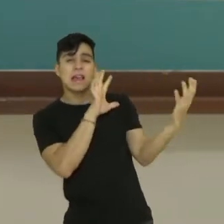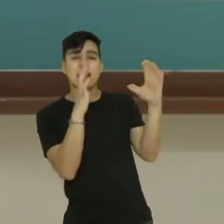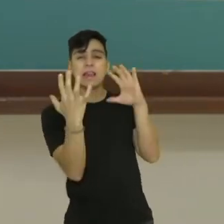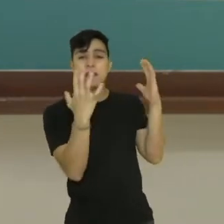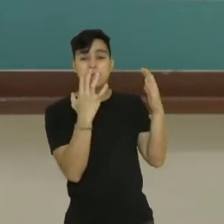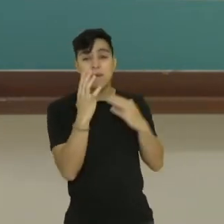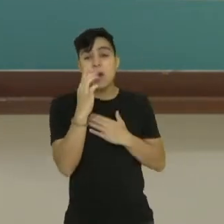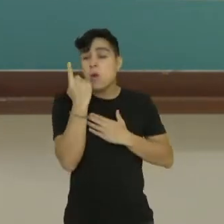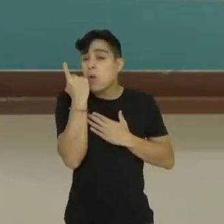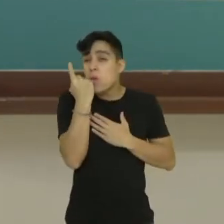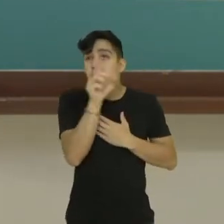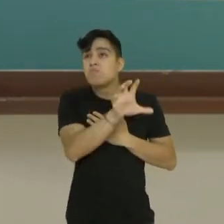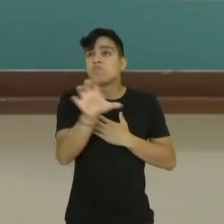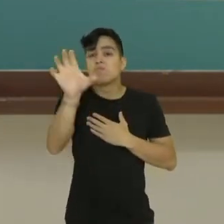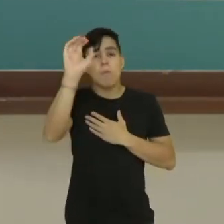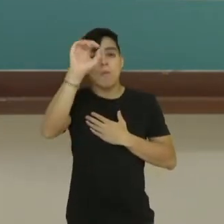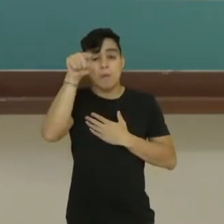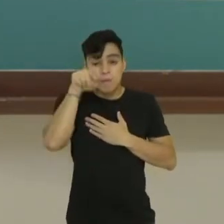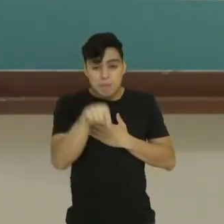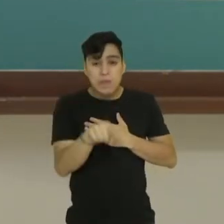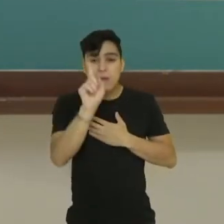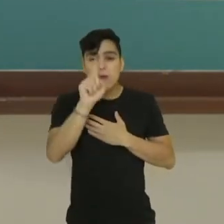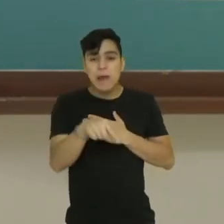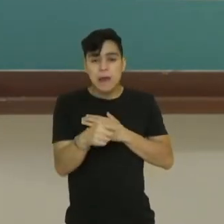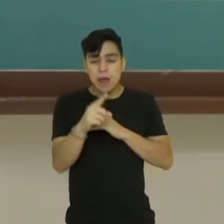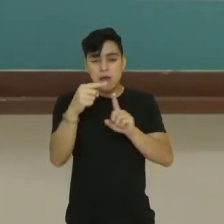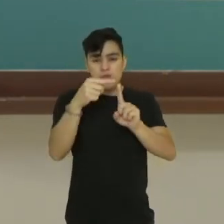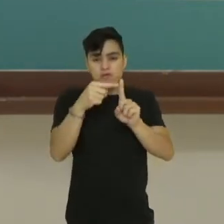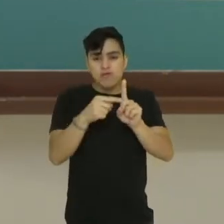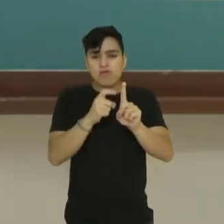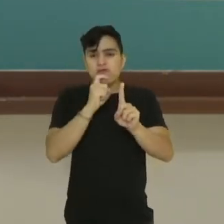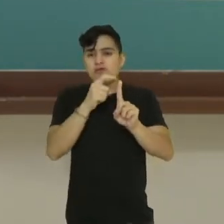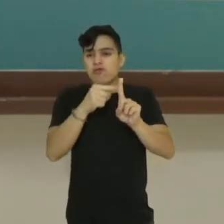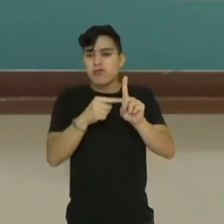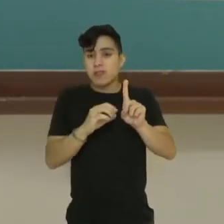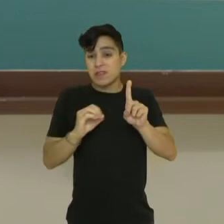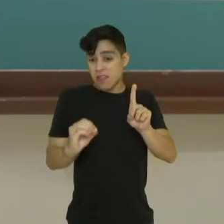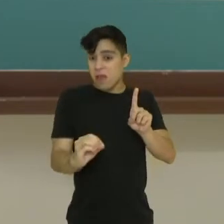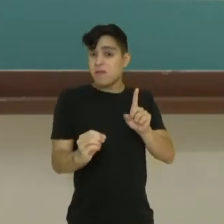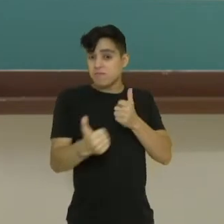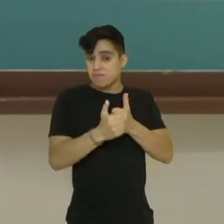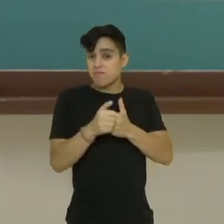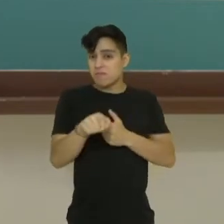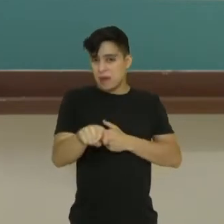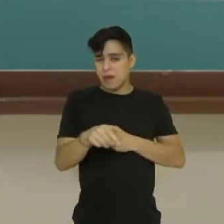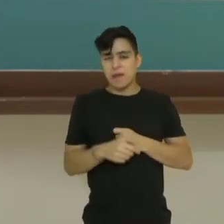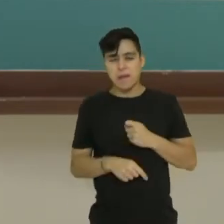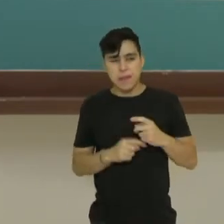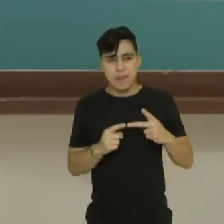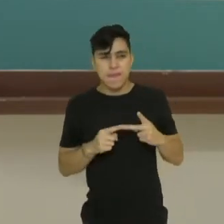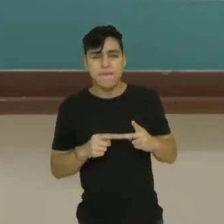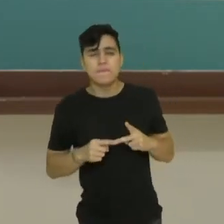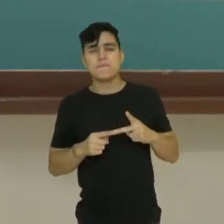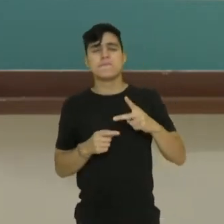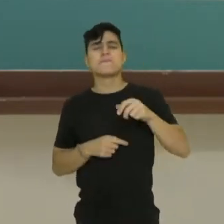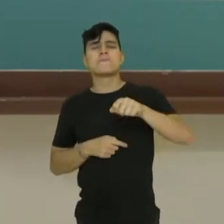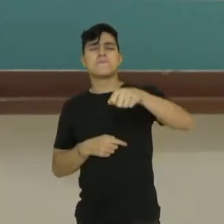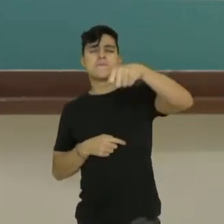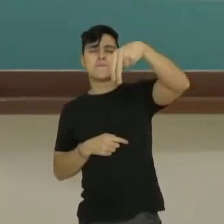faz uma temperatura próxima de 0 grau no inverno. Na região norte, a maior parte dos